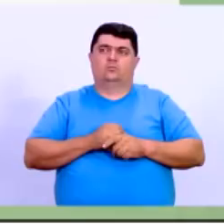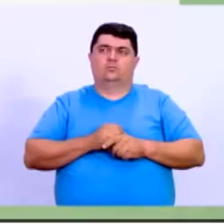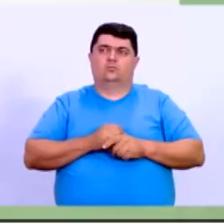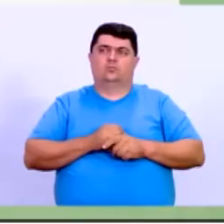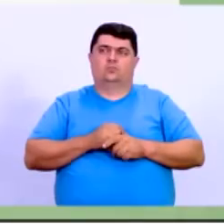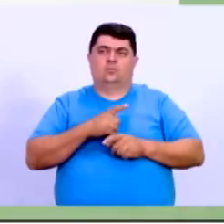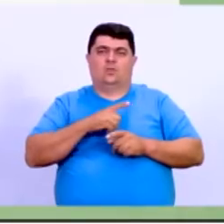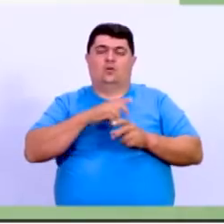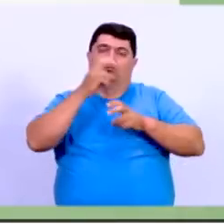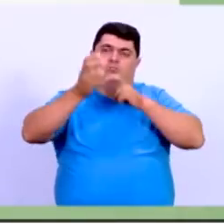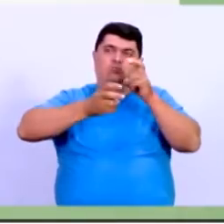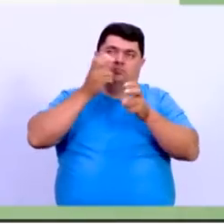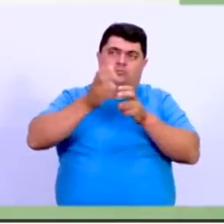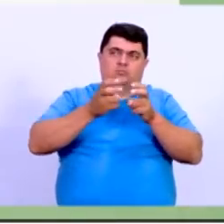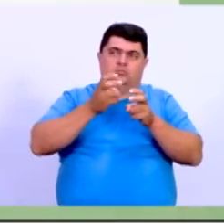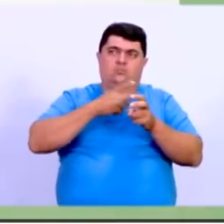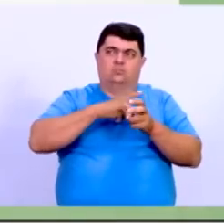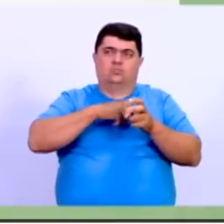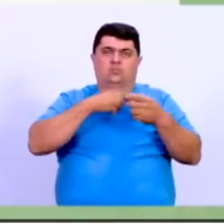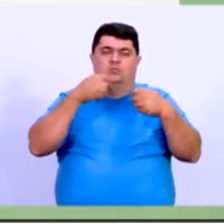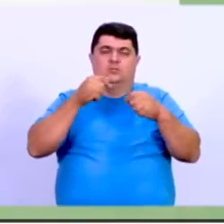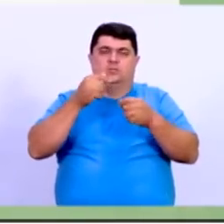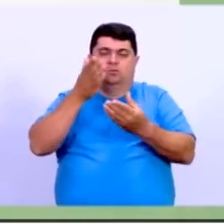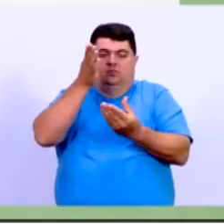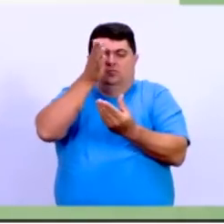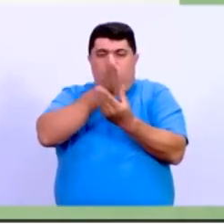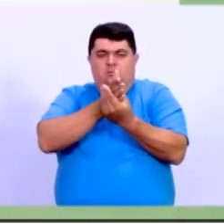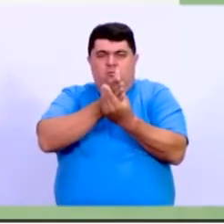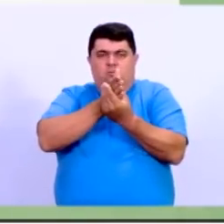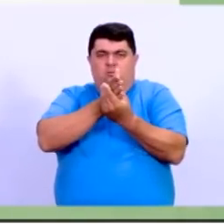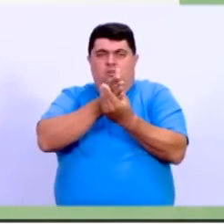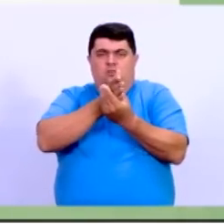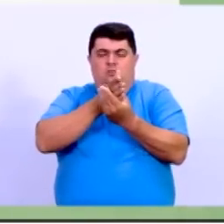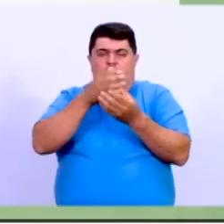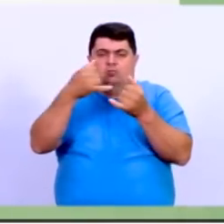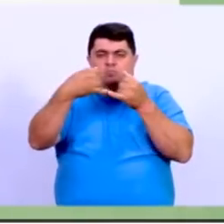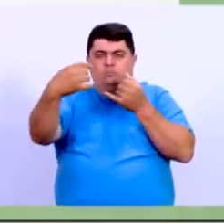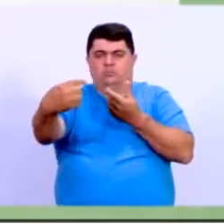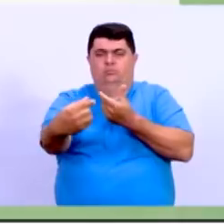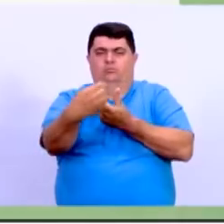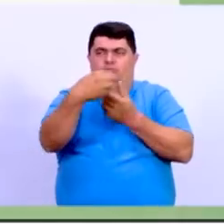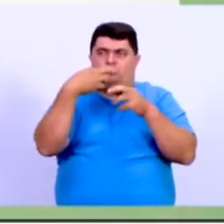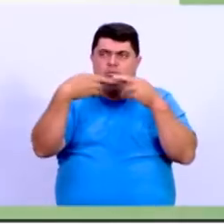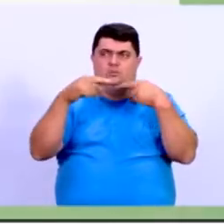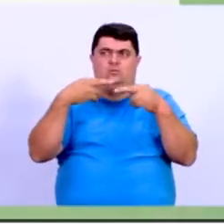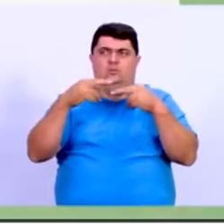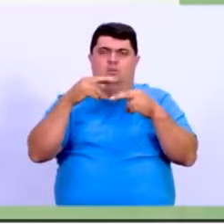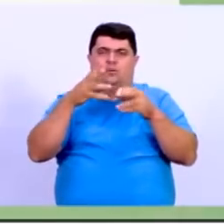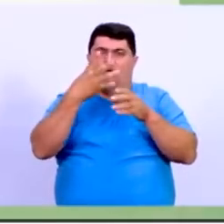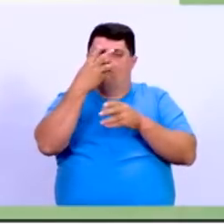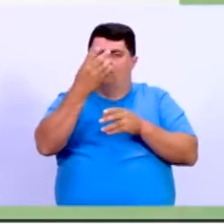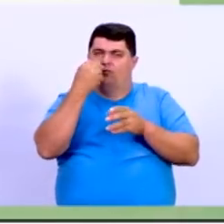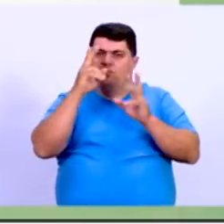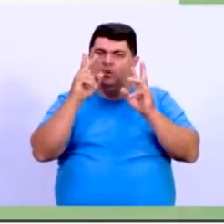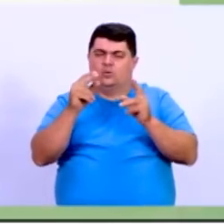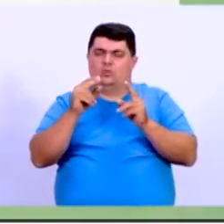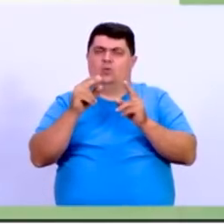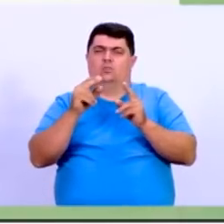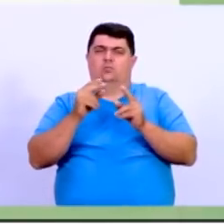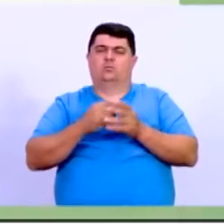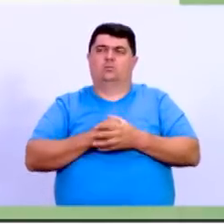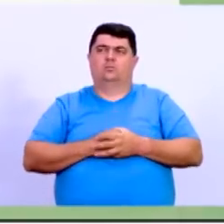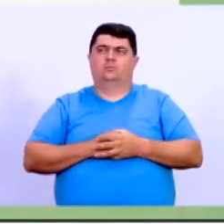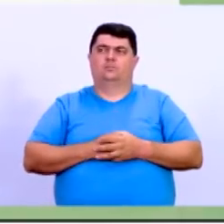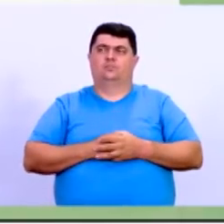Os computadores, uma interface de rede de computador, que é uma placa de rede, tá aqui, ó, uma foto aqui para vocês aí de uma placa de rede, né,